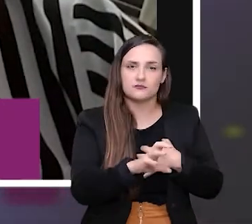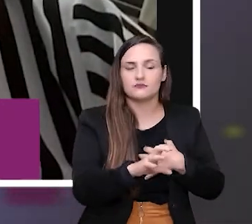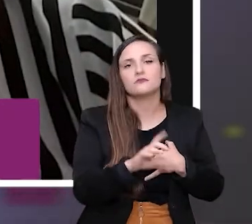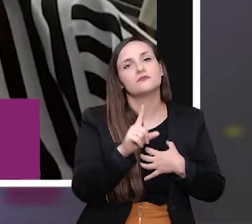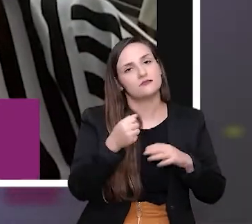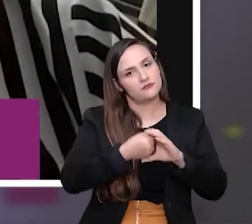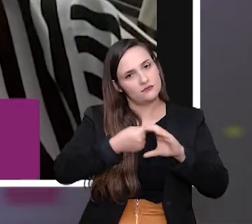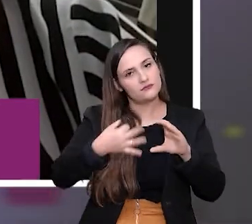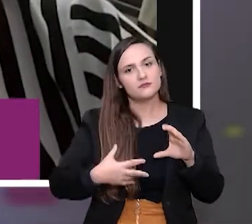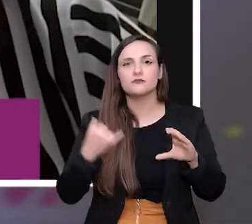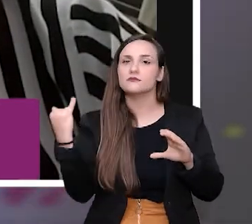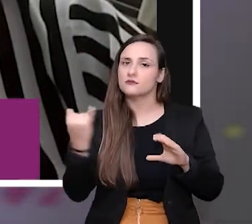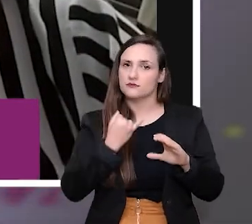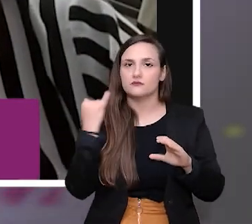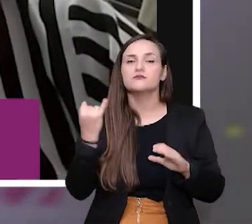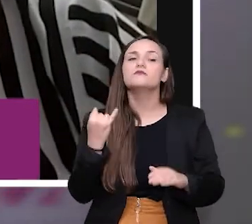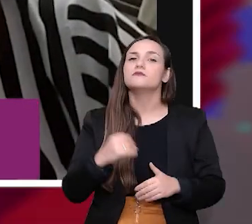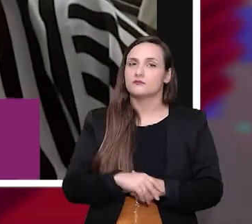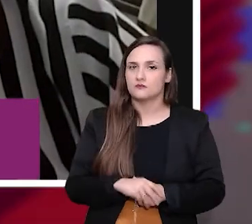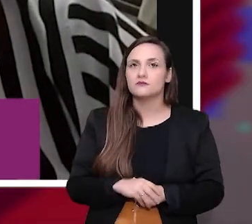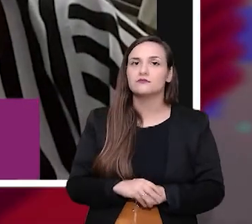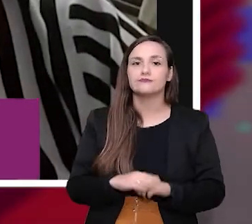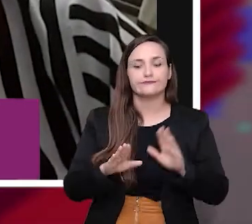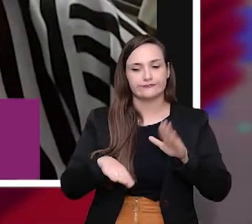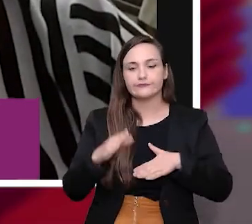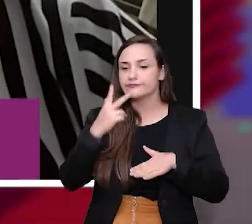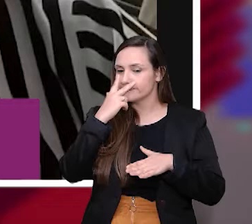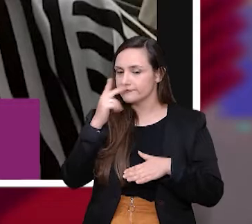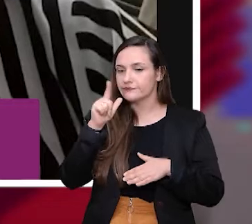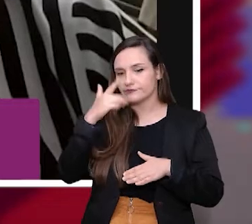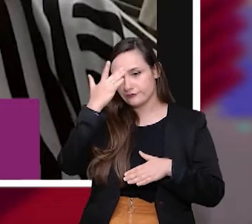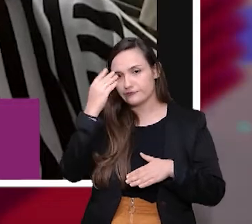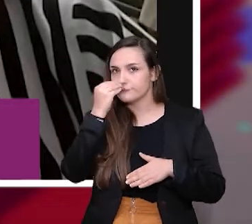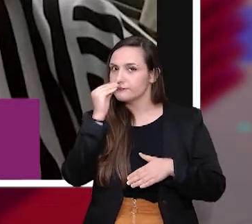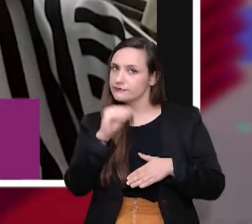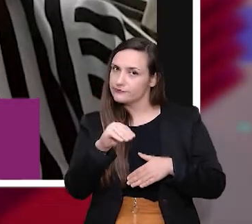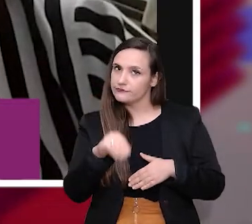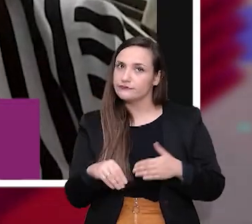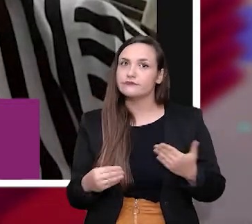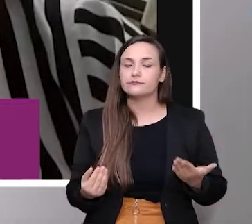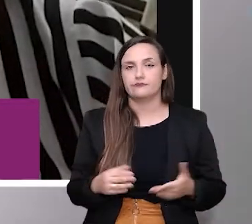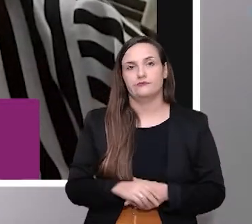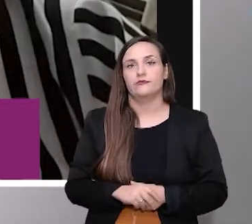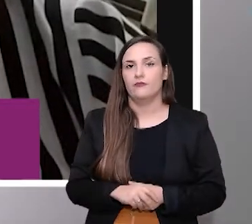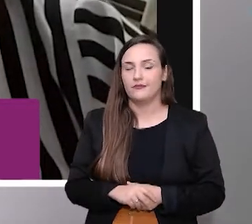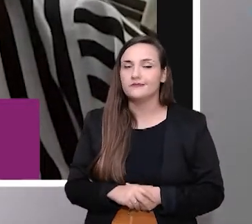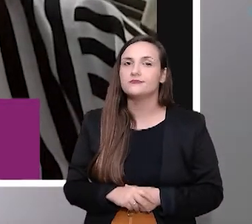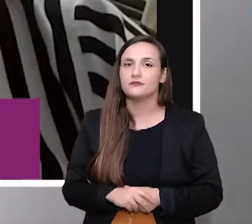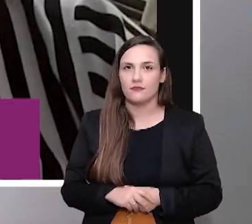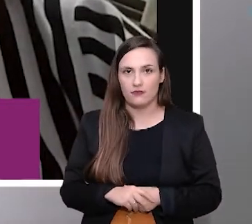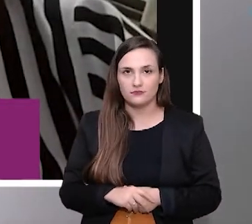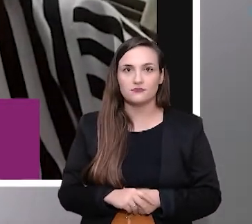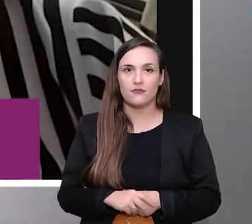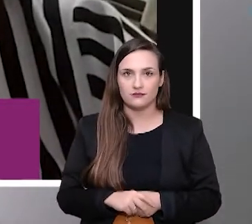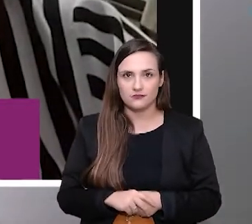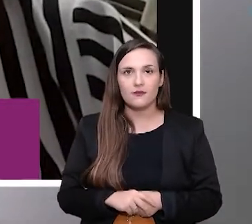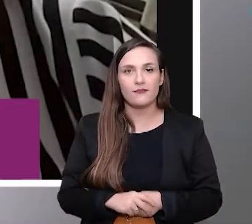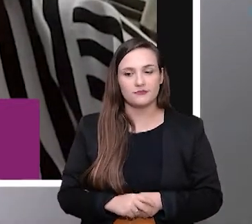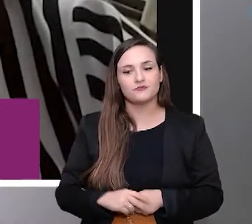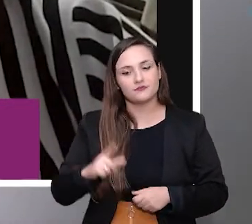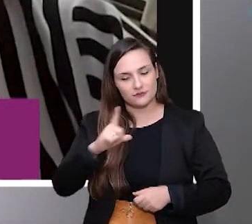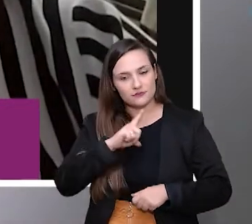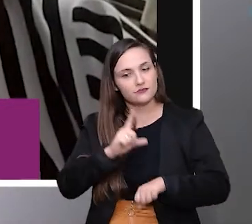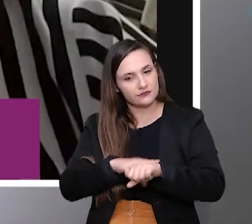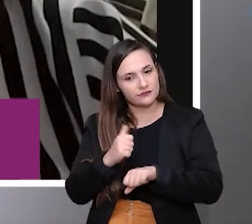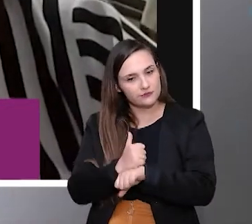ter empatia, são características fundamentais, muitas vezes deixadas de lado na criação, né? Então,